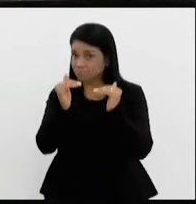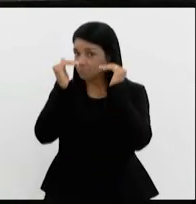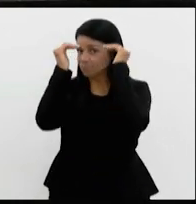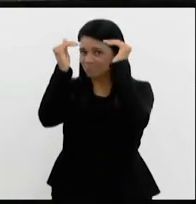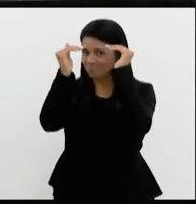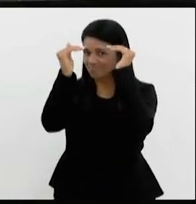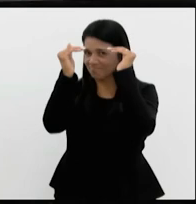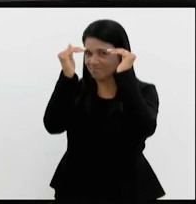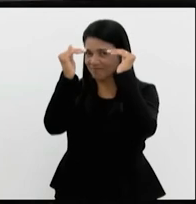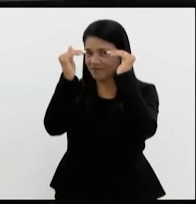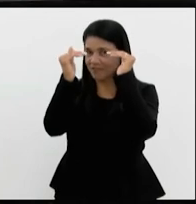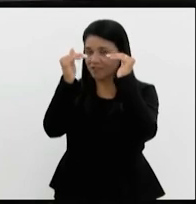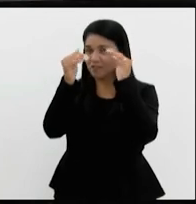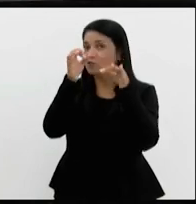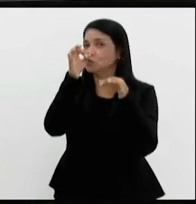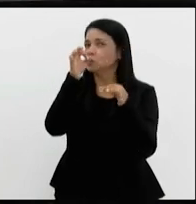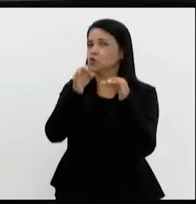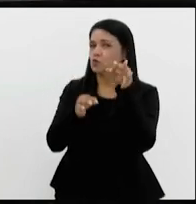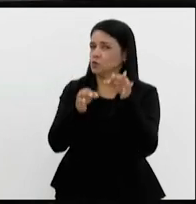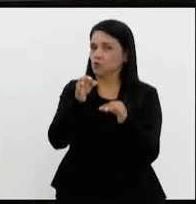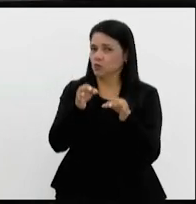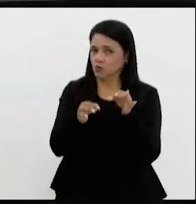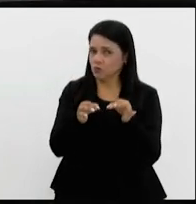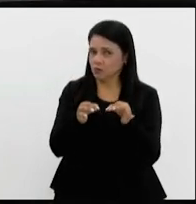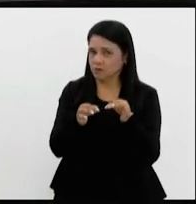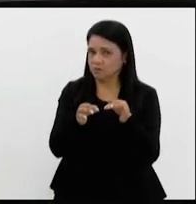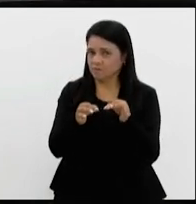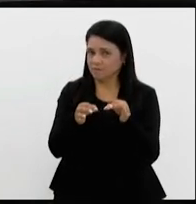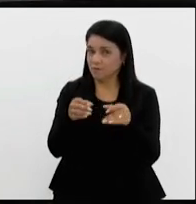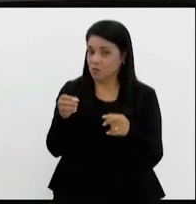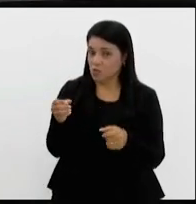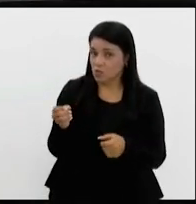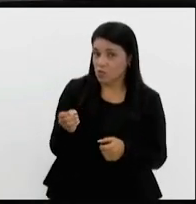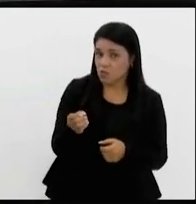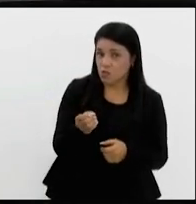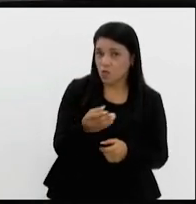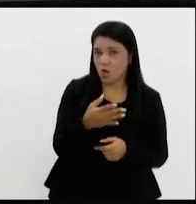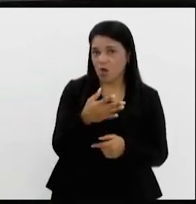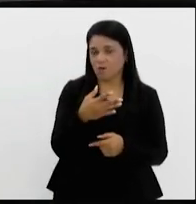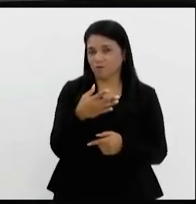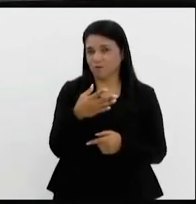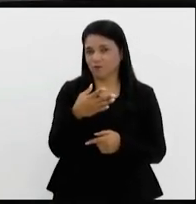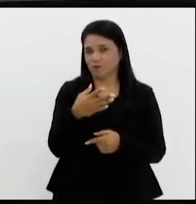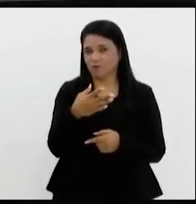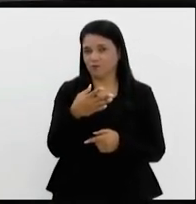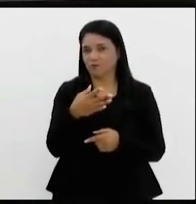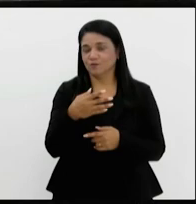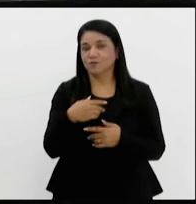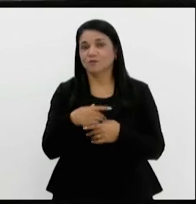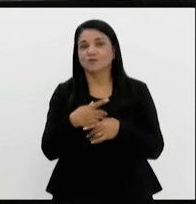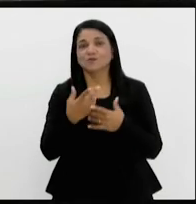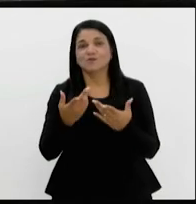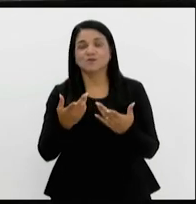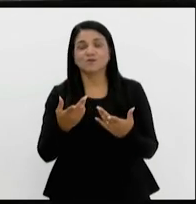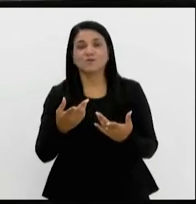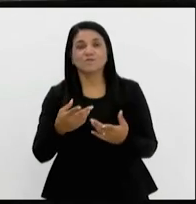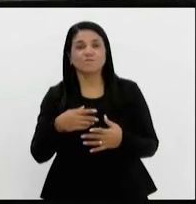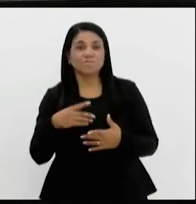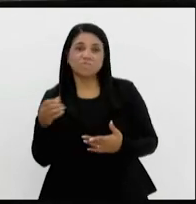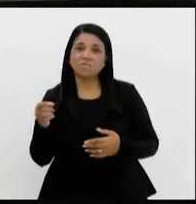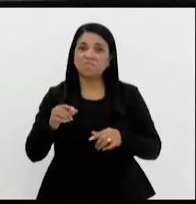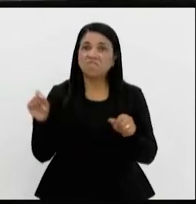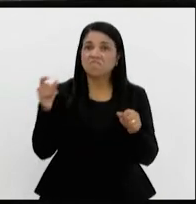terríveis. Não julgueis que ides, como novos São Jorge, vencer o dragão da delinquência por